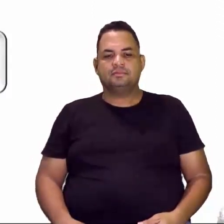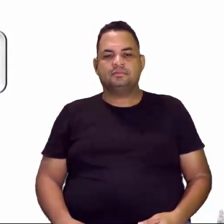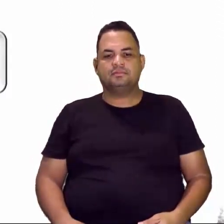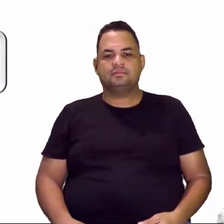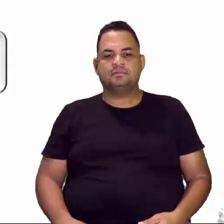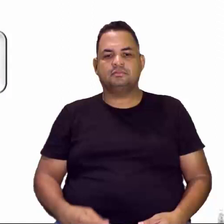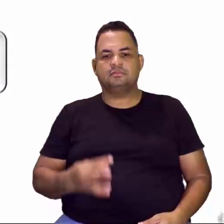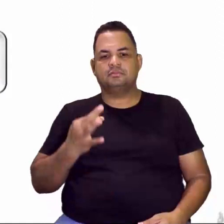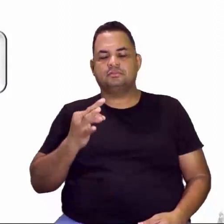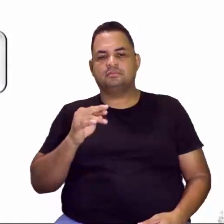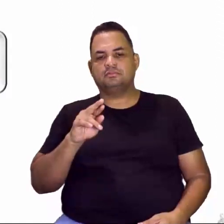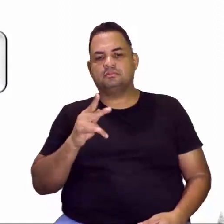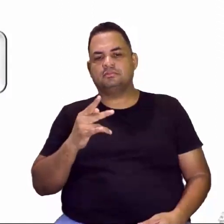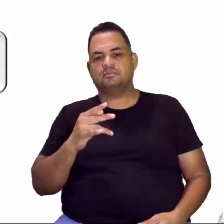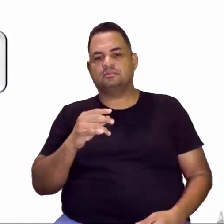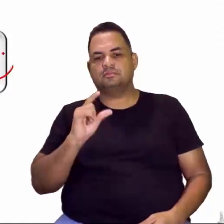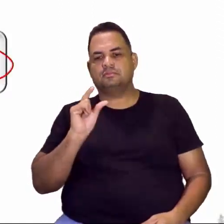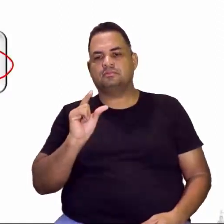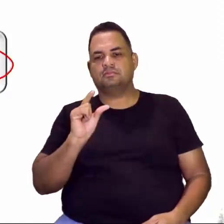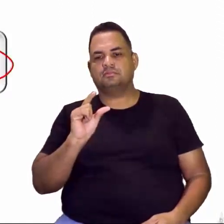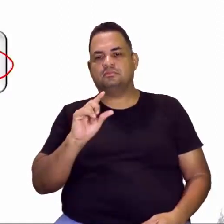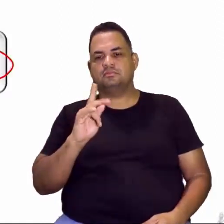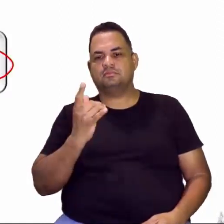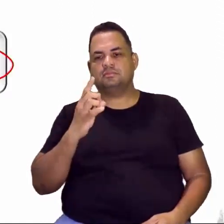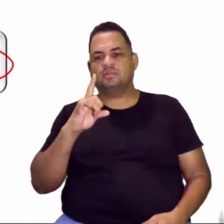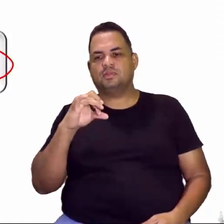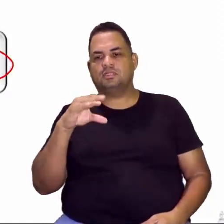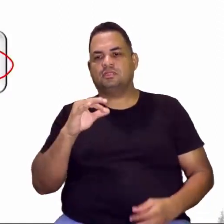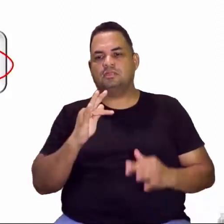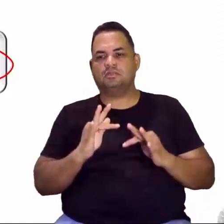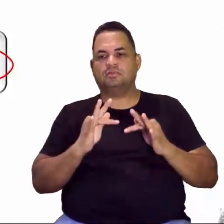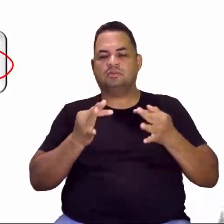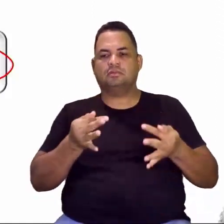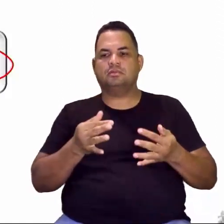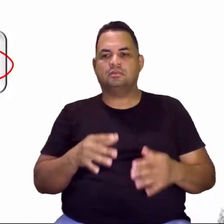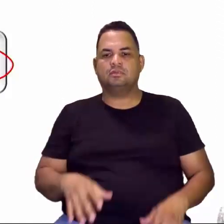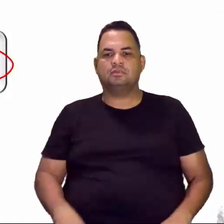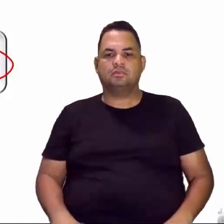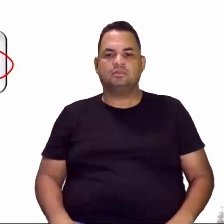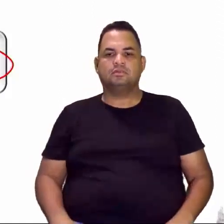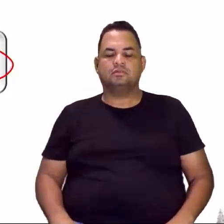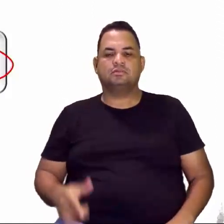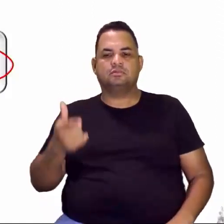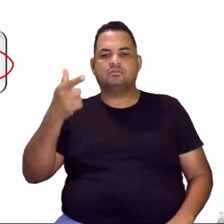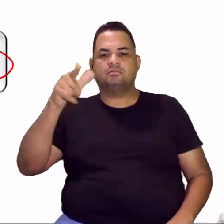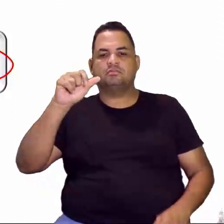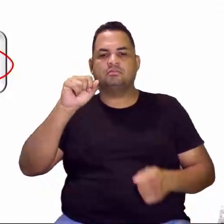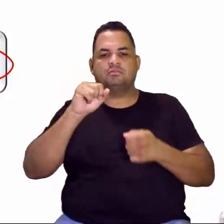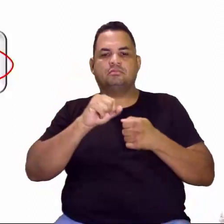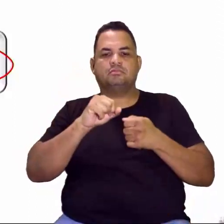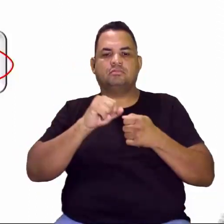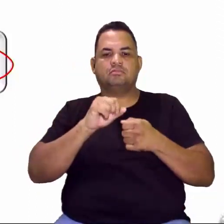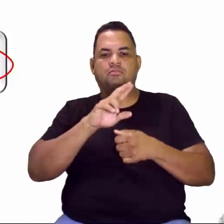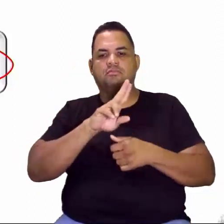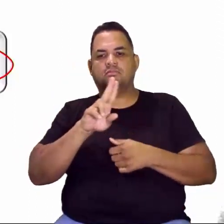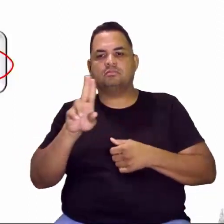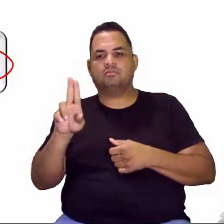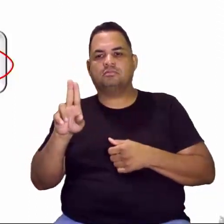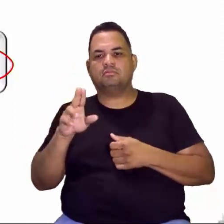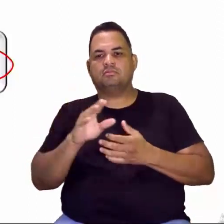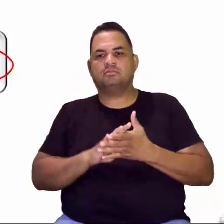ser tri e a palavra hidratado no final. E aí a gente consegue fazer a